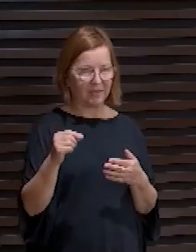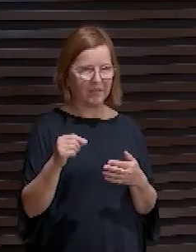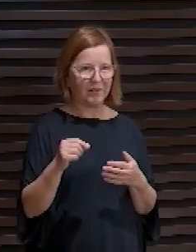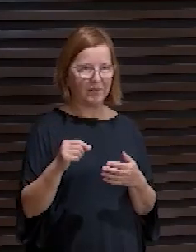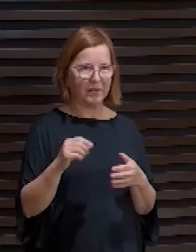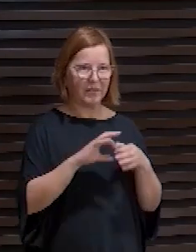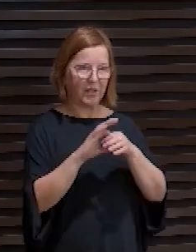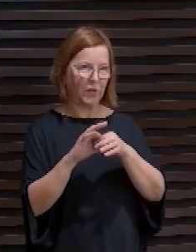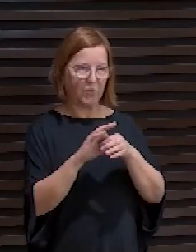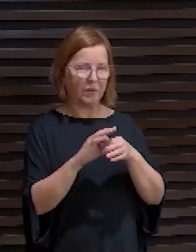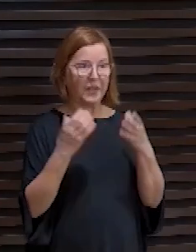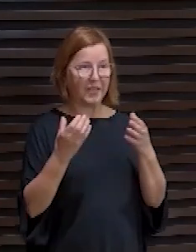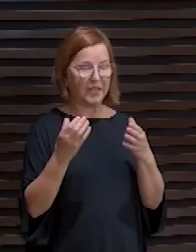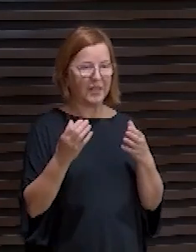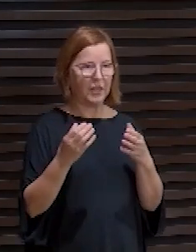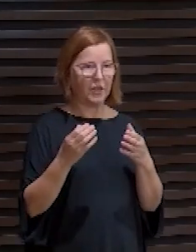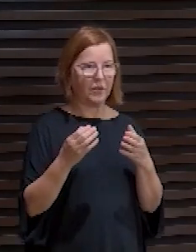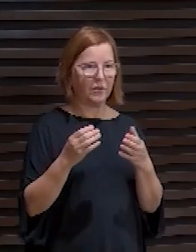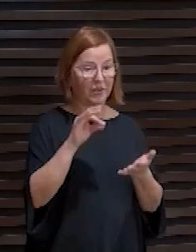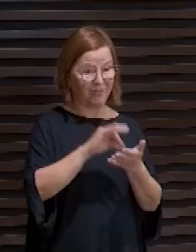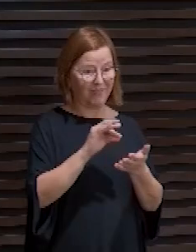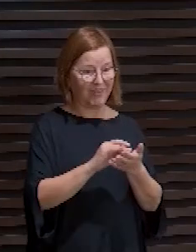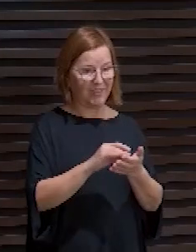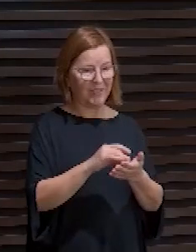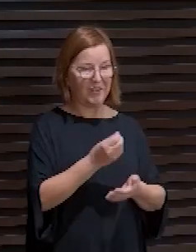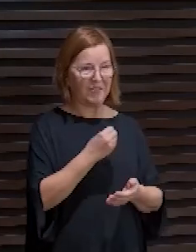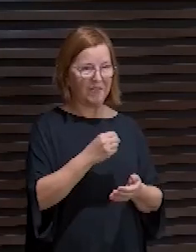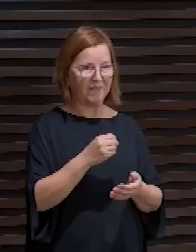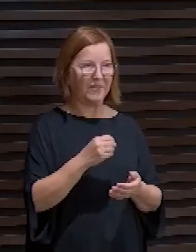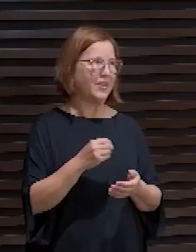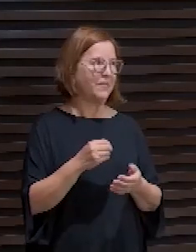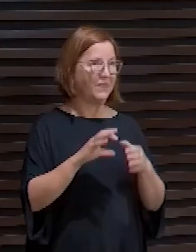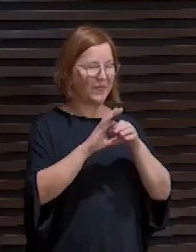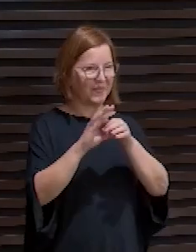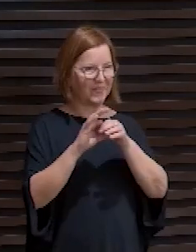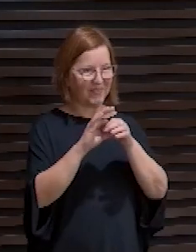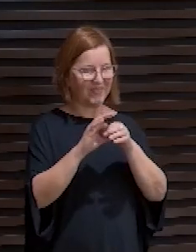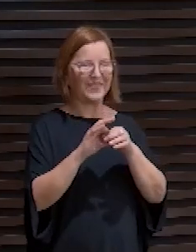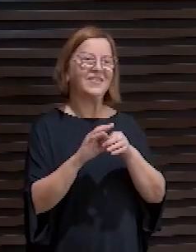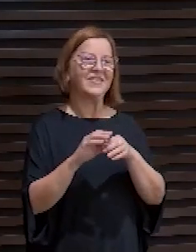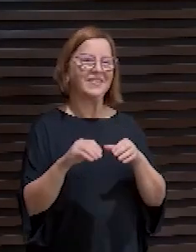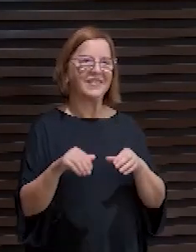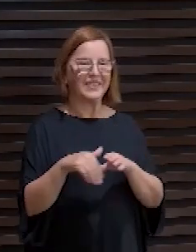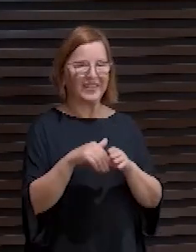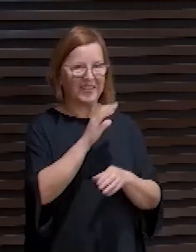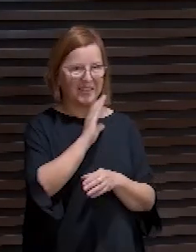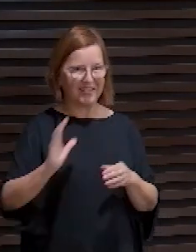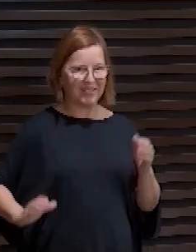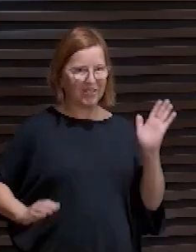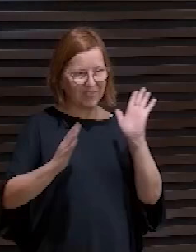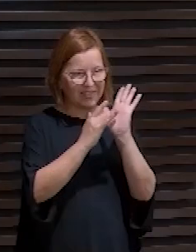fato viver a harmonia, a unidade do relacionamento em Cristo Jesus. Eu quero